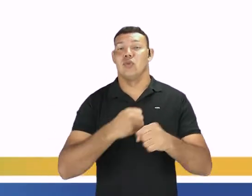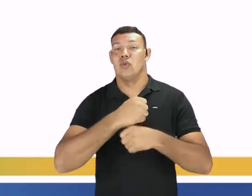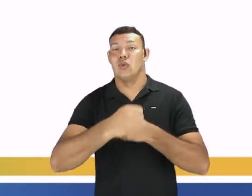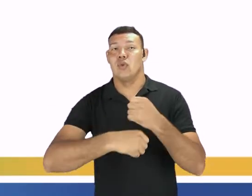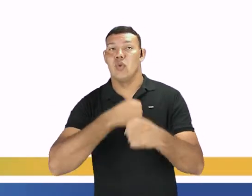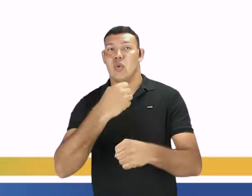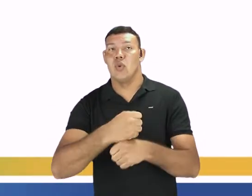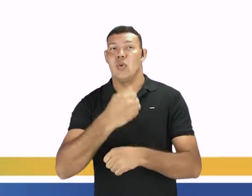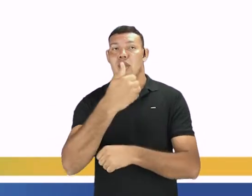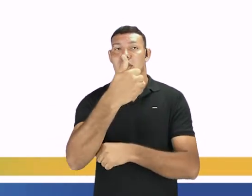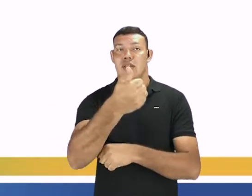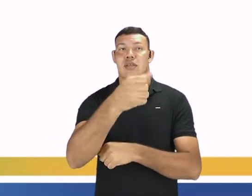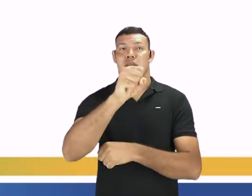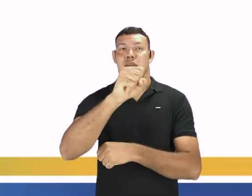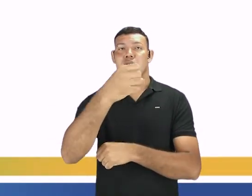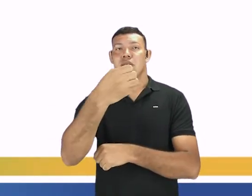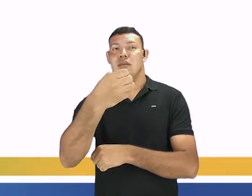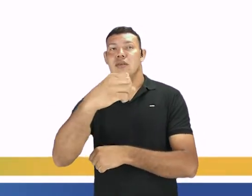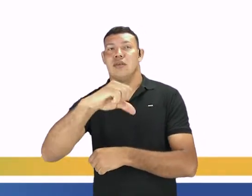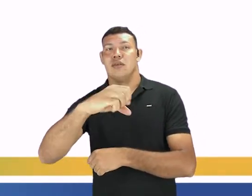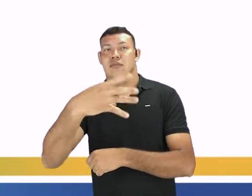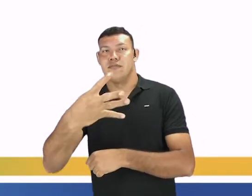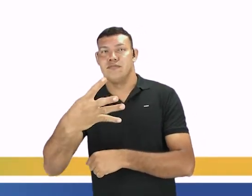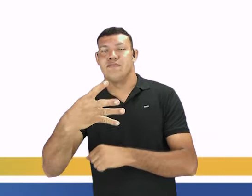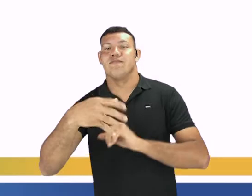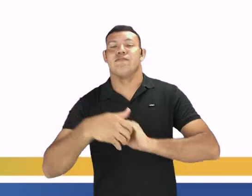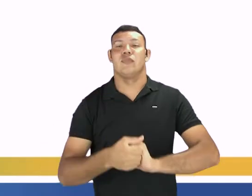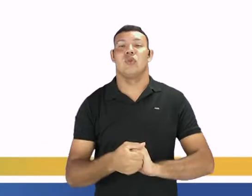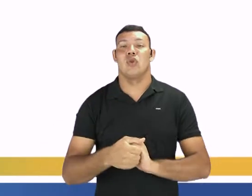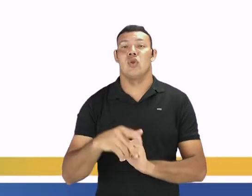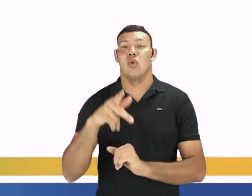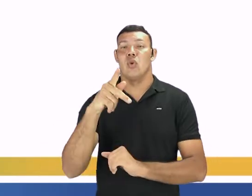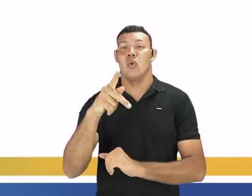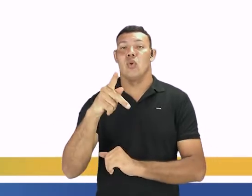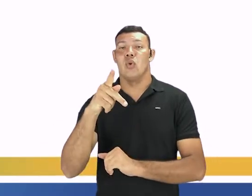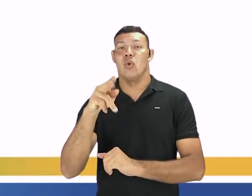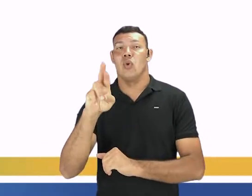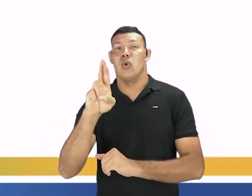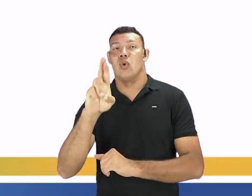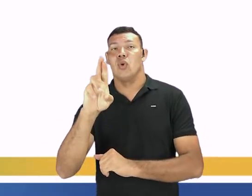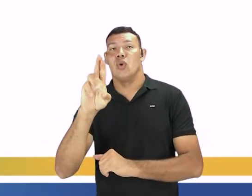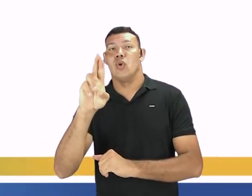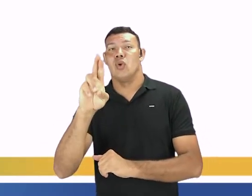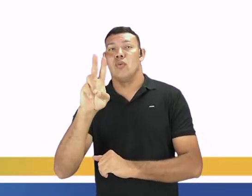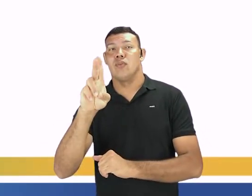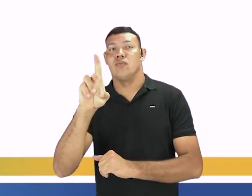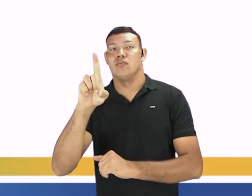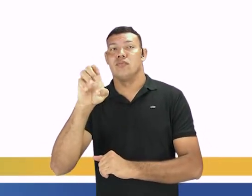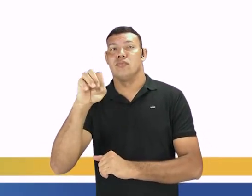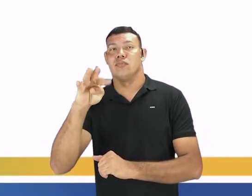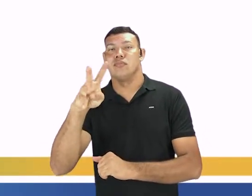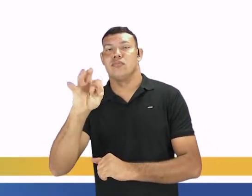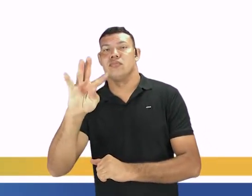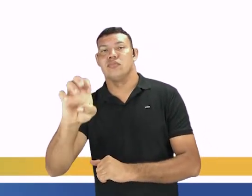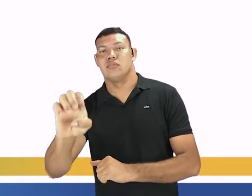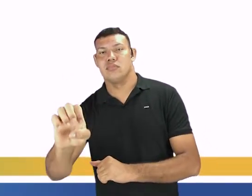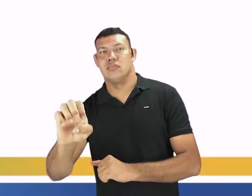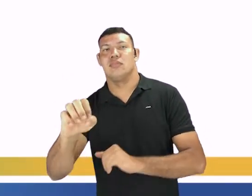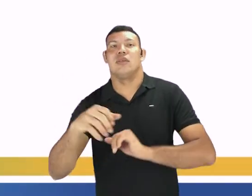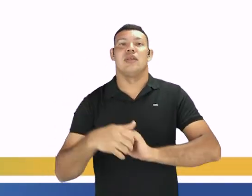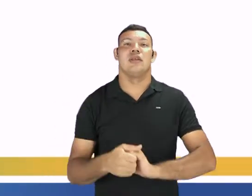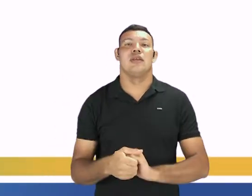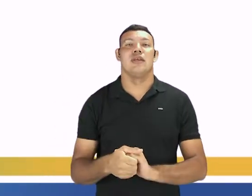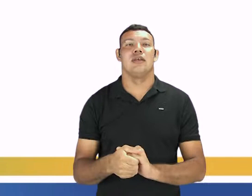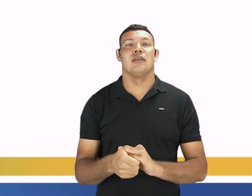Prudêncio de Moraes. Então, o país ele começa a ser governado por um presidente civil, né? A gente não tem mais aí